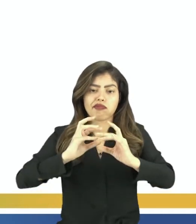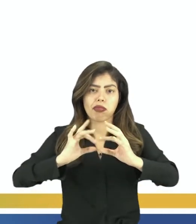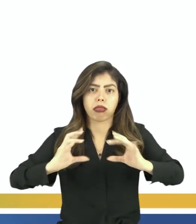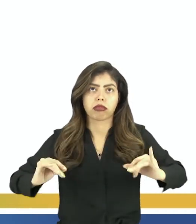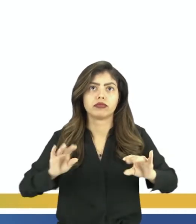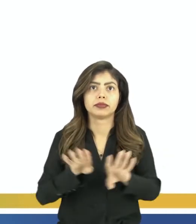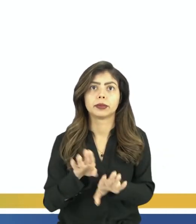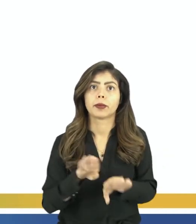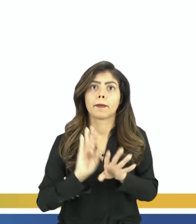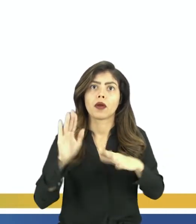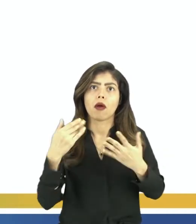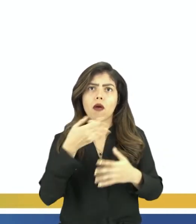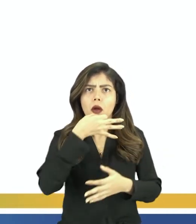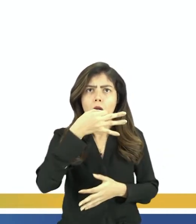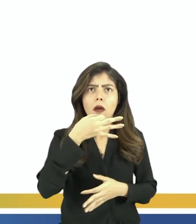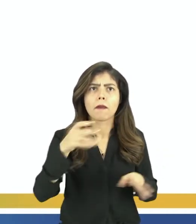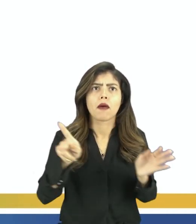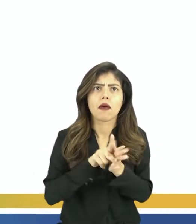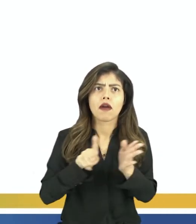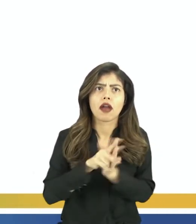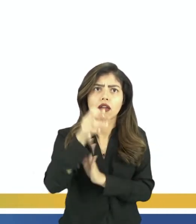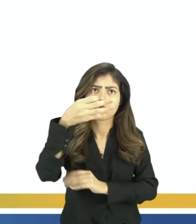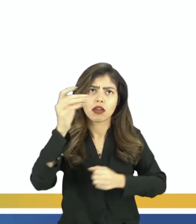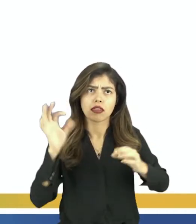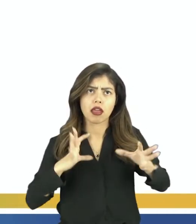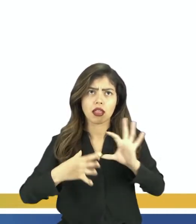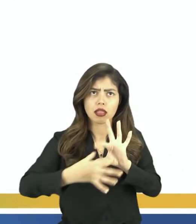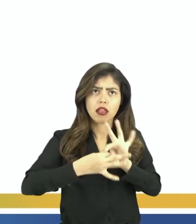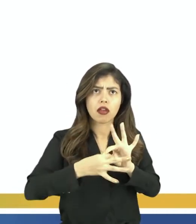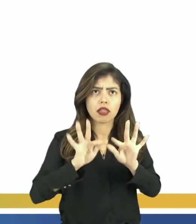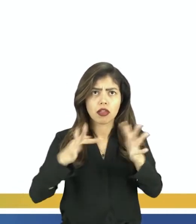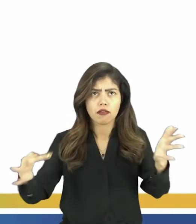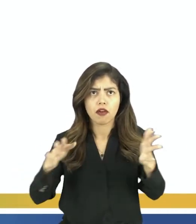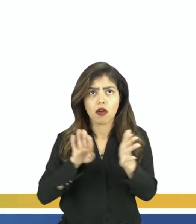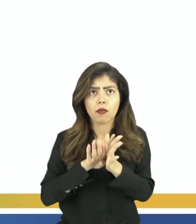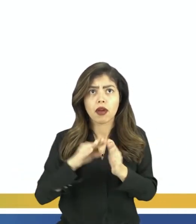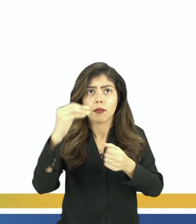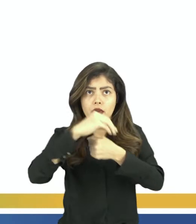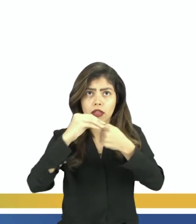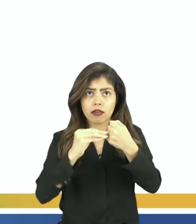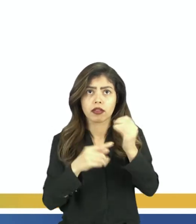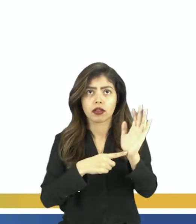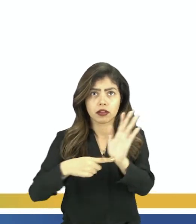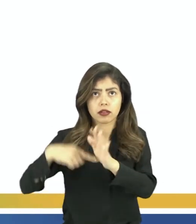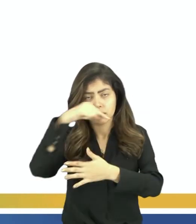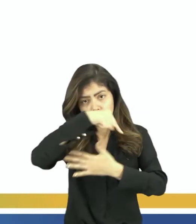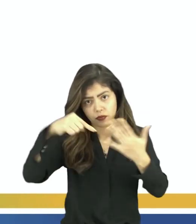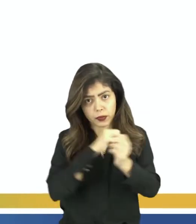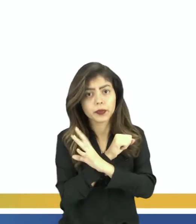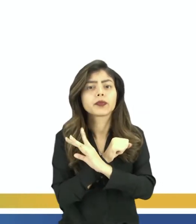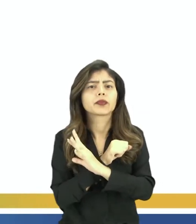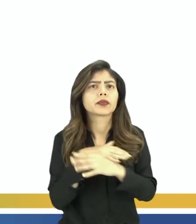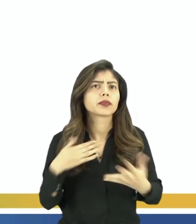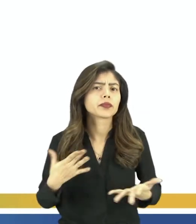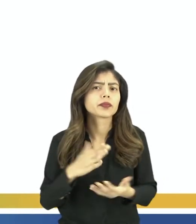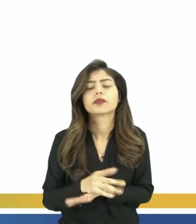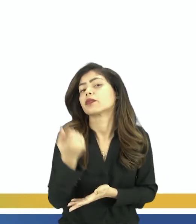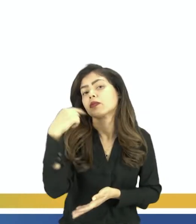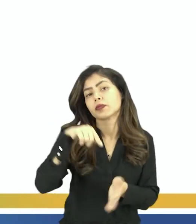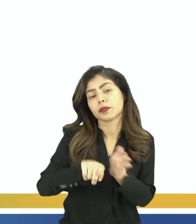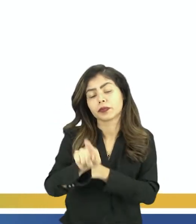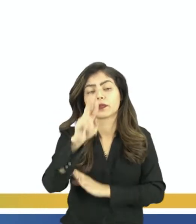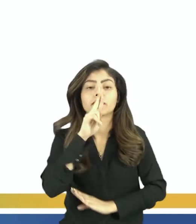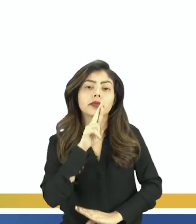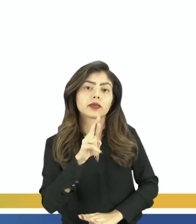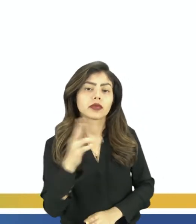corretamente a fórmula molecular e o tipo de ligação nesse ácido? Então aqui, essa questão ela é bem interessante, dá para você resolver